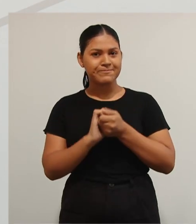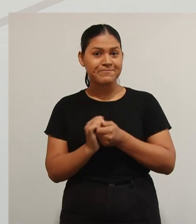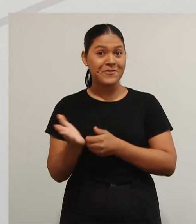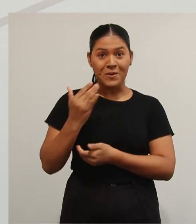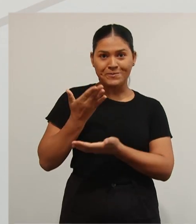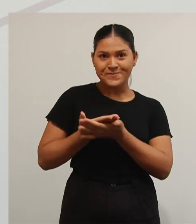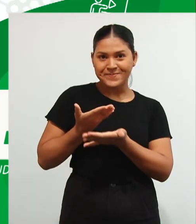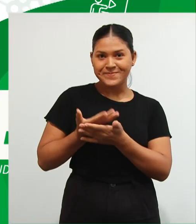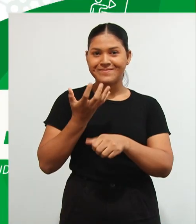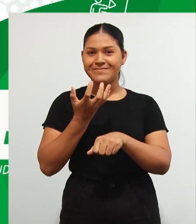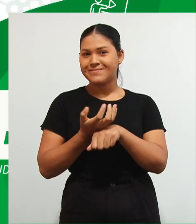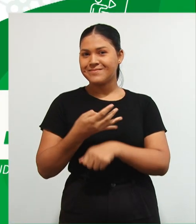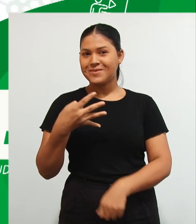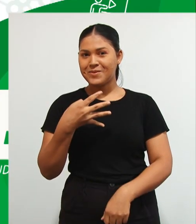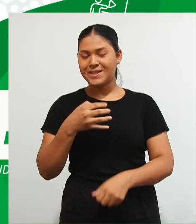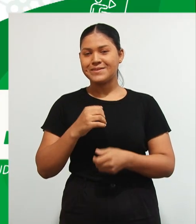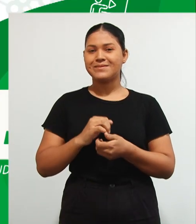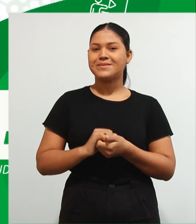aula.